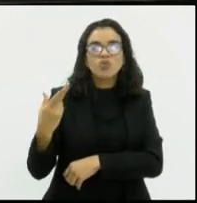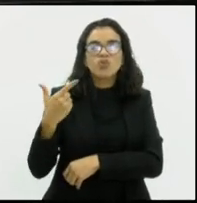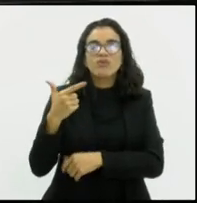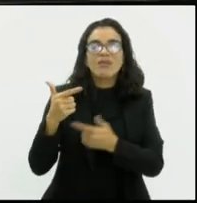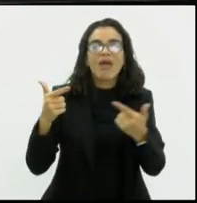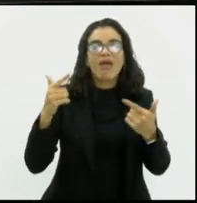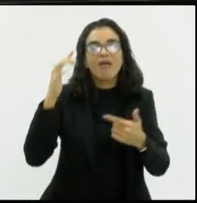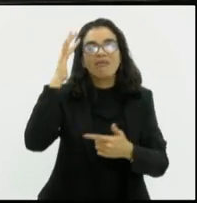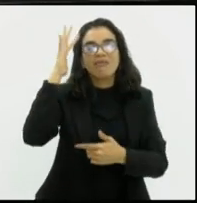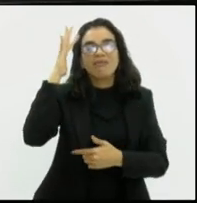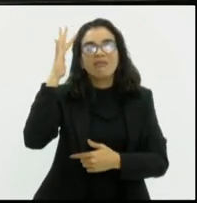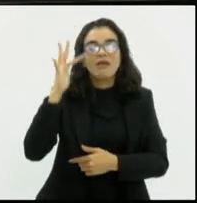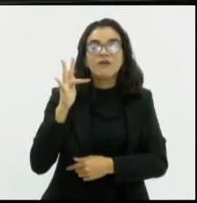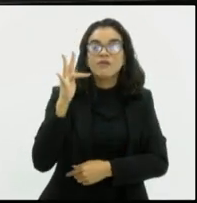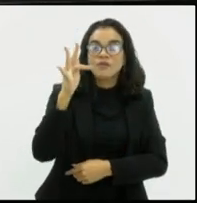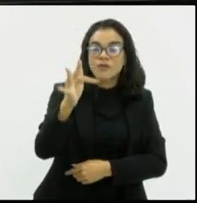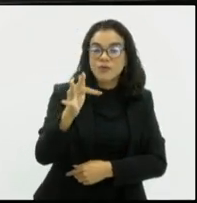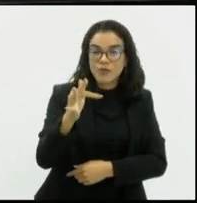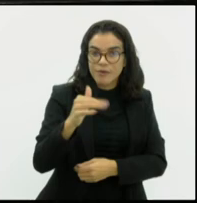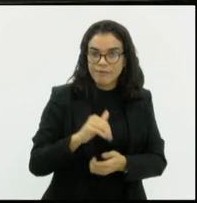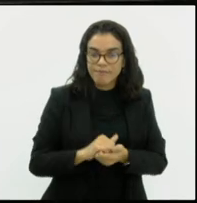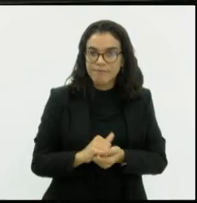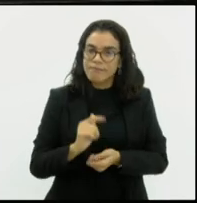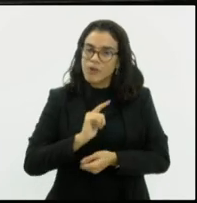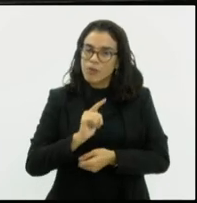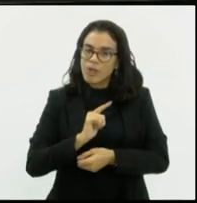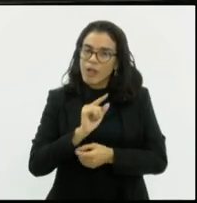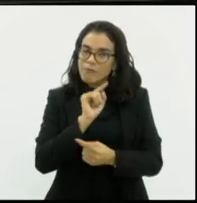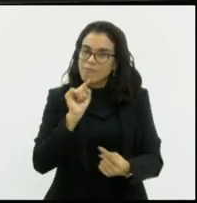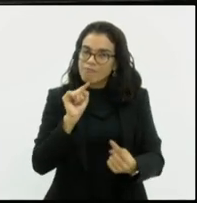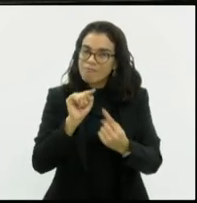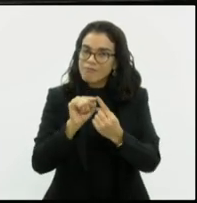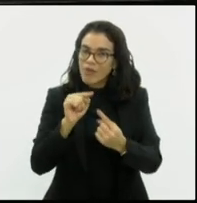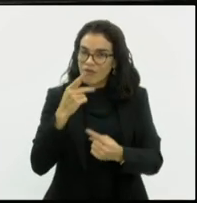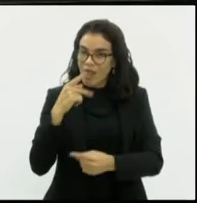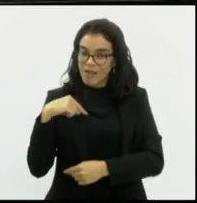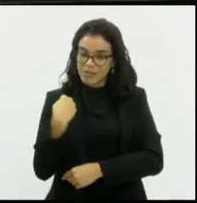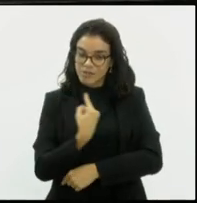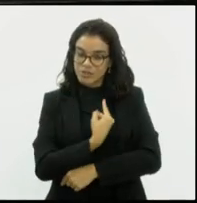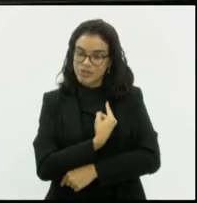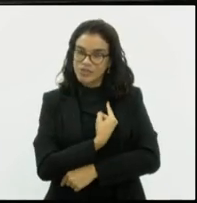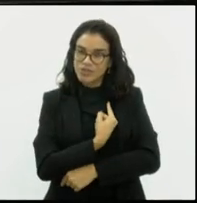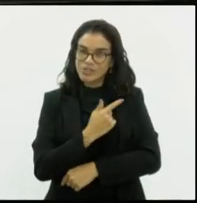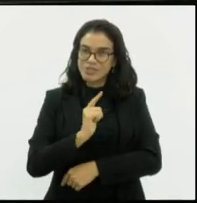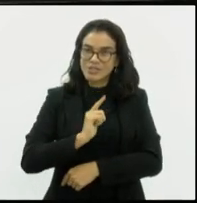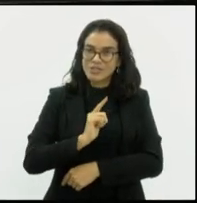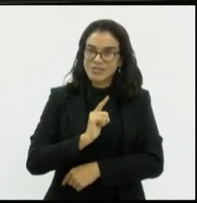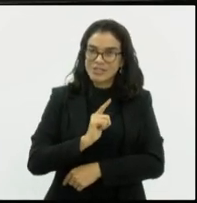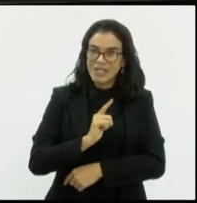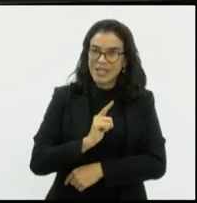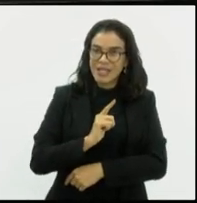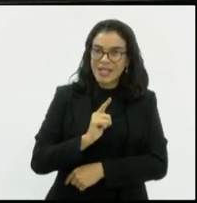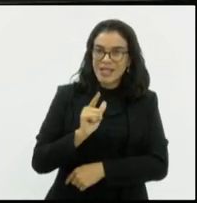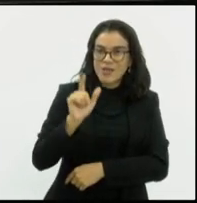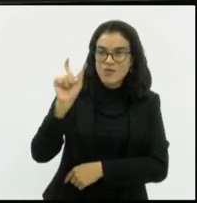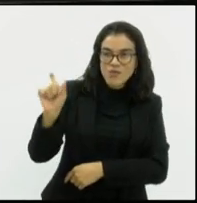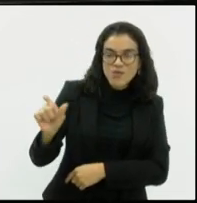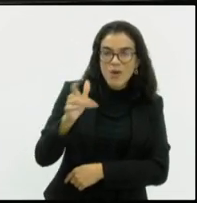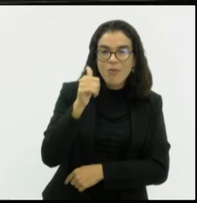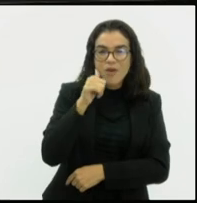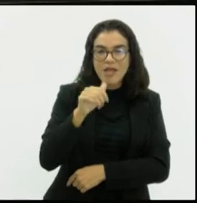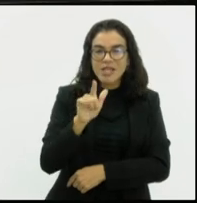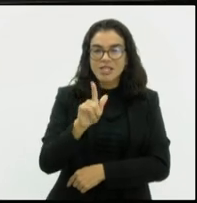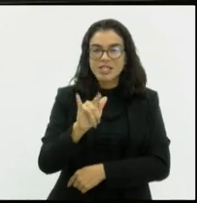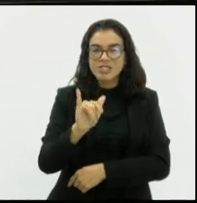de vida. E a gente tem um trabalho ali, uma missão, eu digo a gente, porque a Girlândia que está ali me ajudou a realizar esse